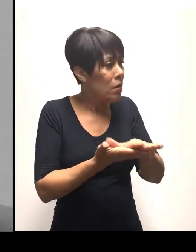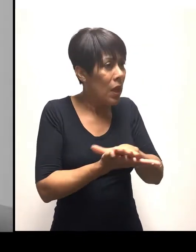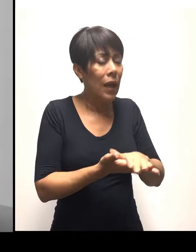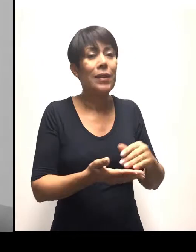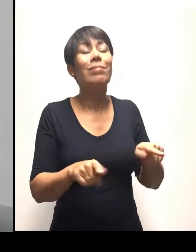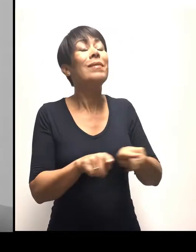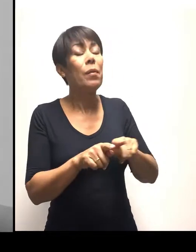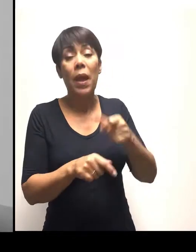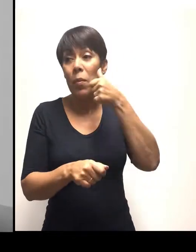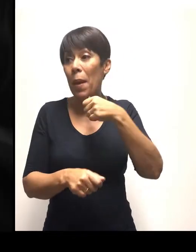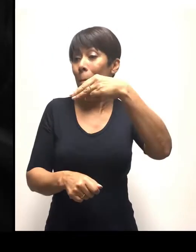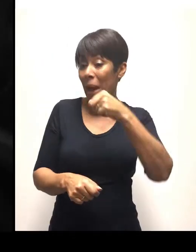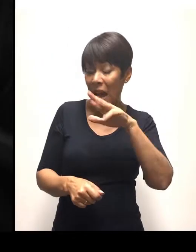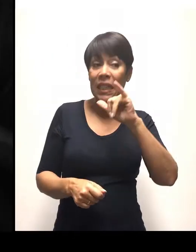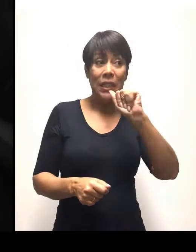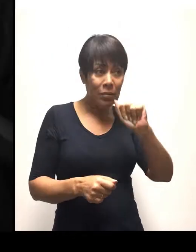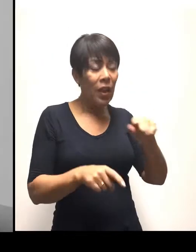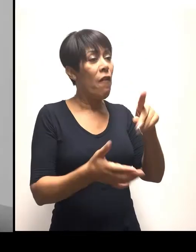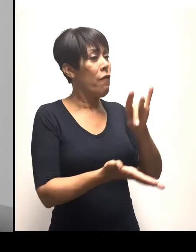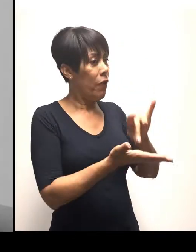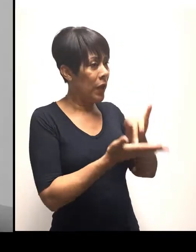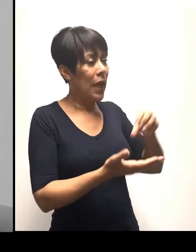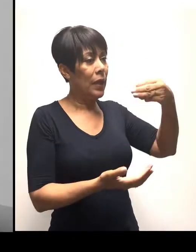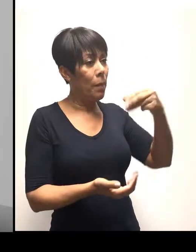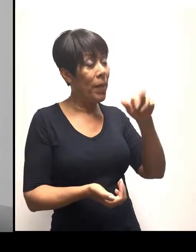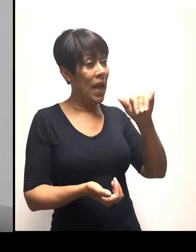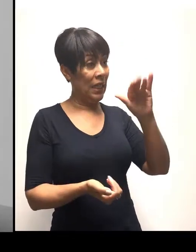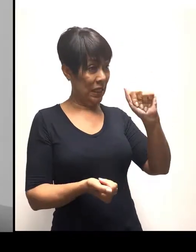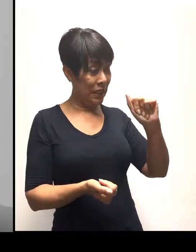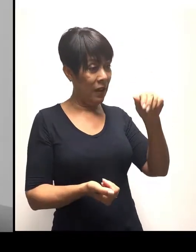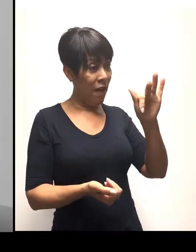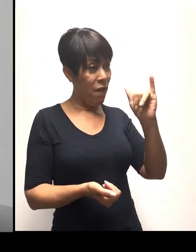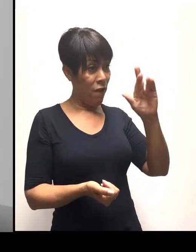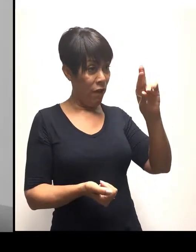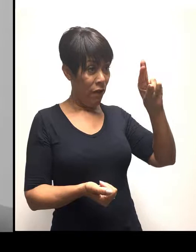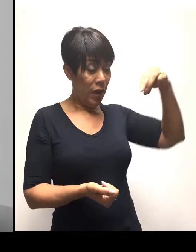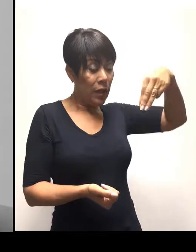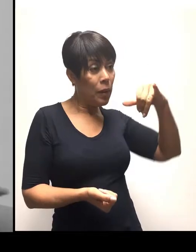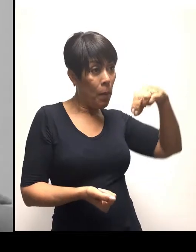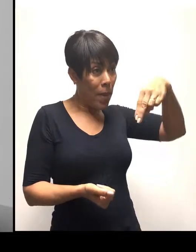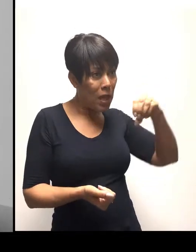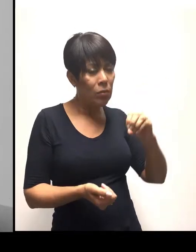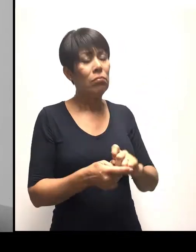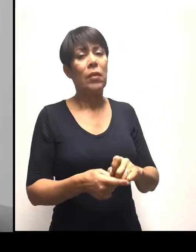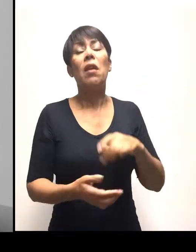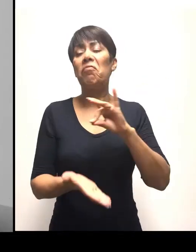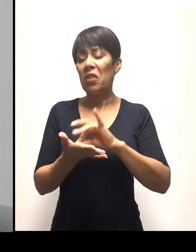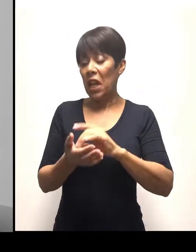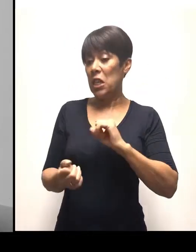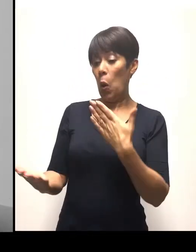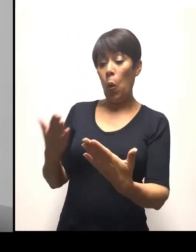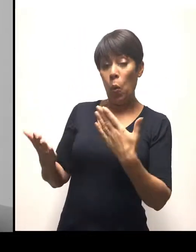Maria Firmina. modernista, Maria Firmina. O caso escandaloso, Isso. porque é uma autora que, se você de fato compara com os pares